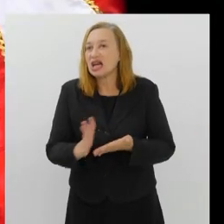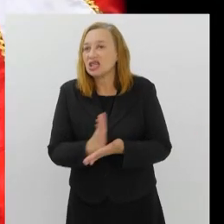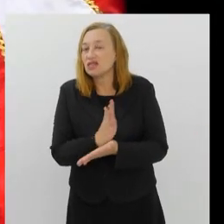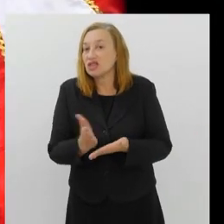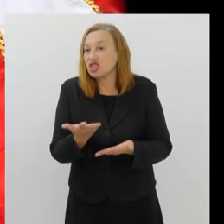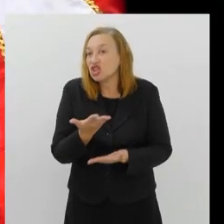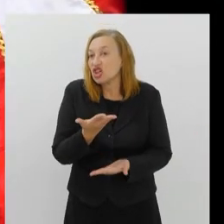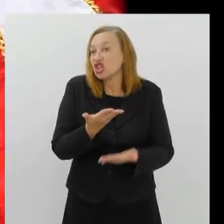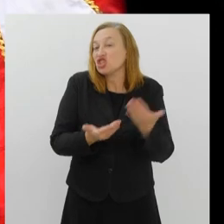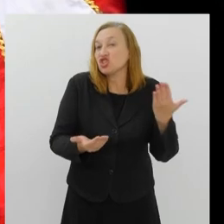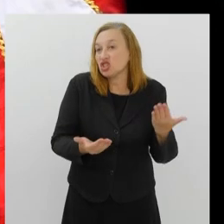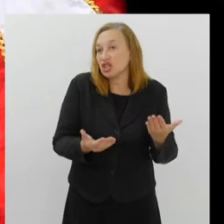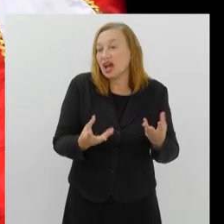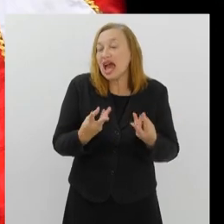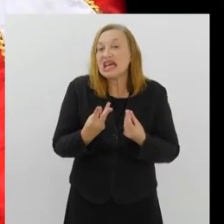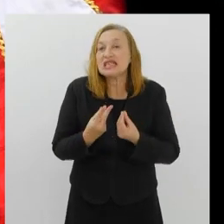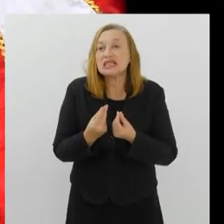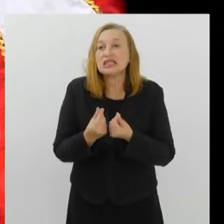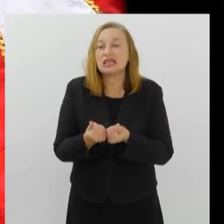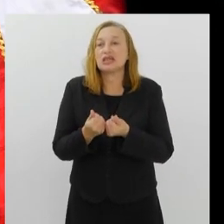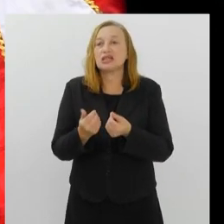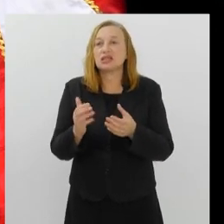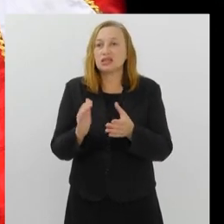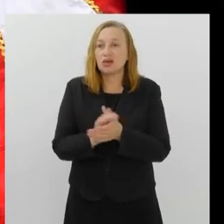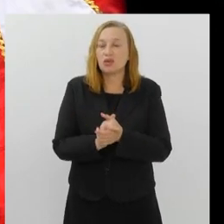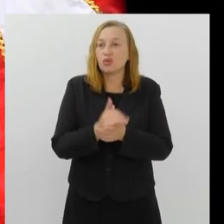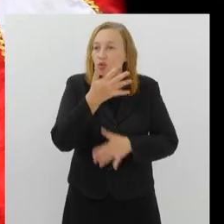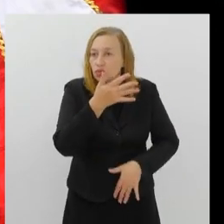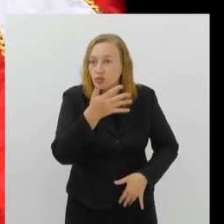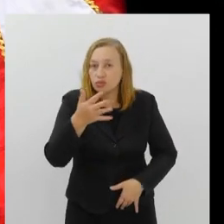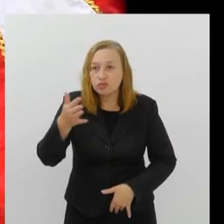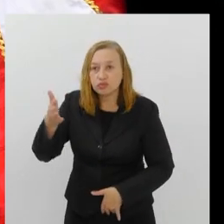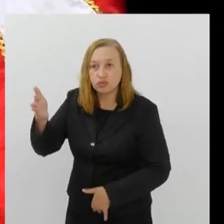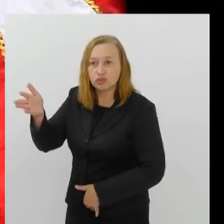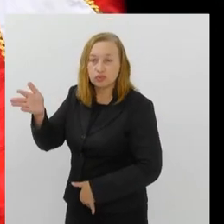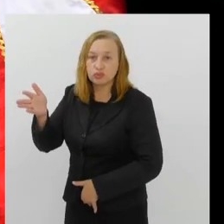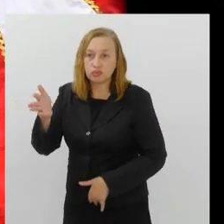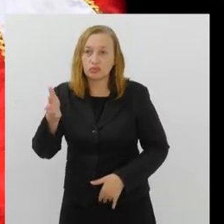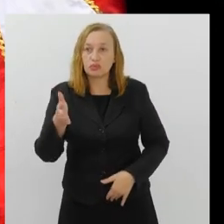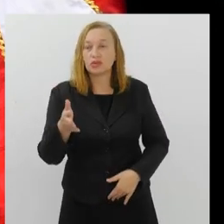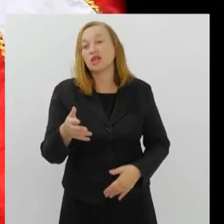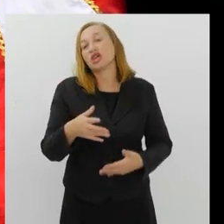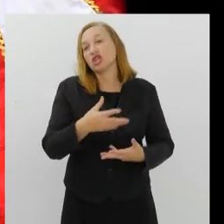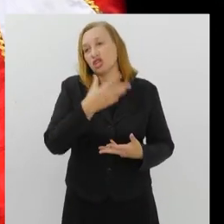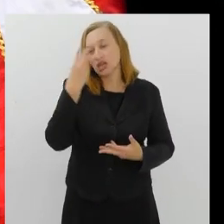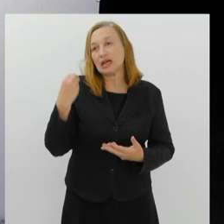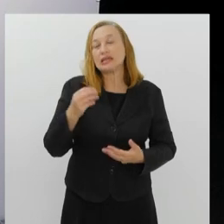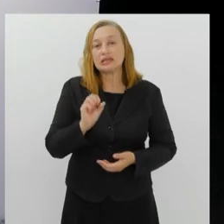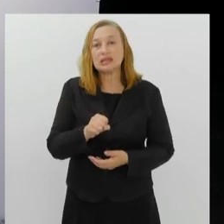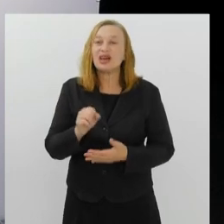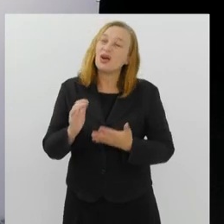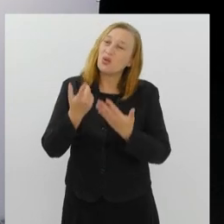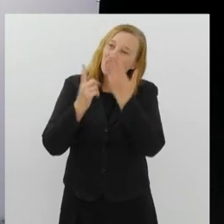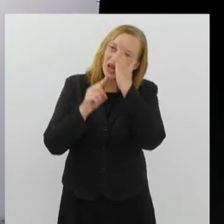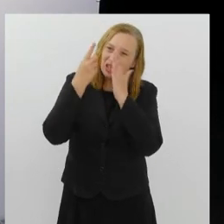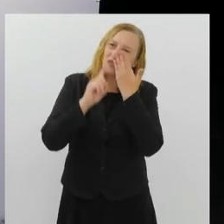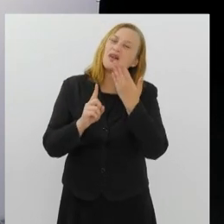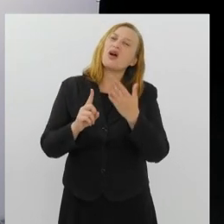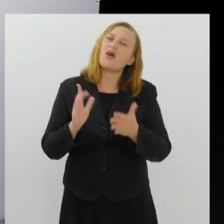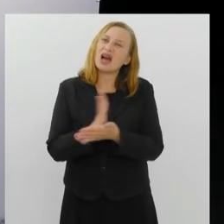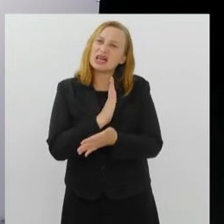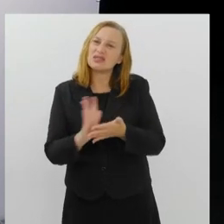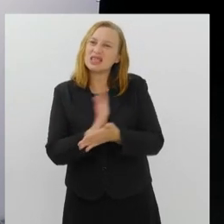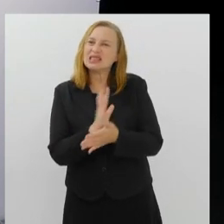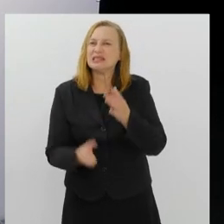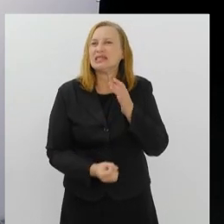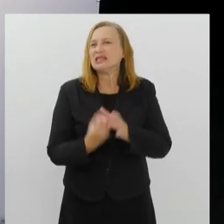a essência do casal de pensar na porta-bandeira, é né? Um cortejo, um riscado. Às vezes acabam até esquecendo. É, o carnaval às vezes